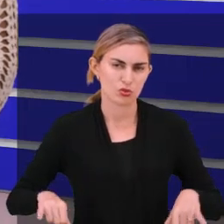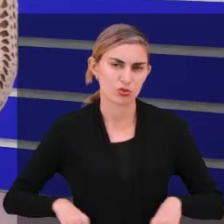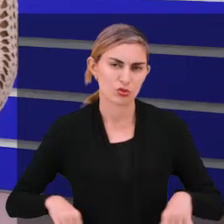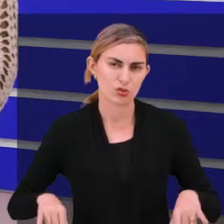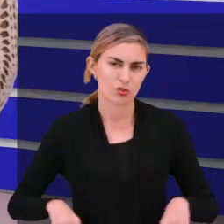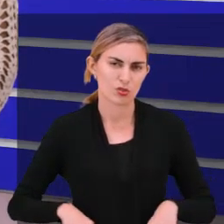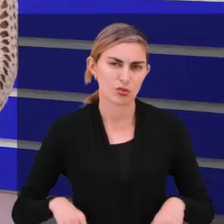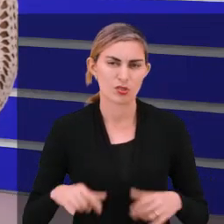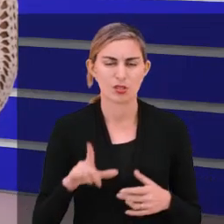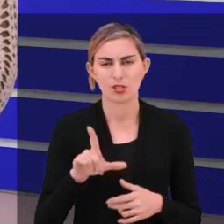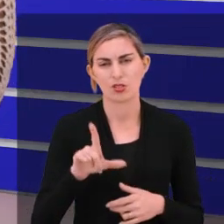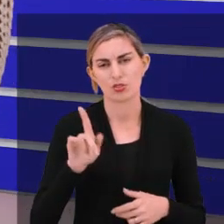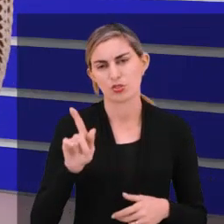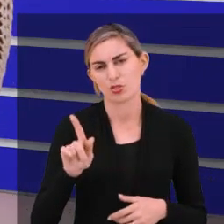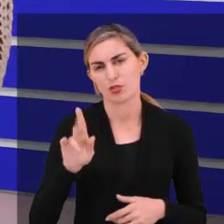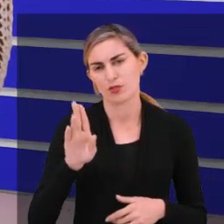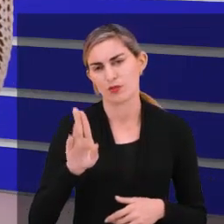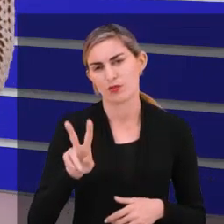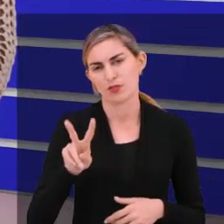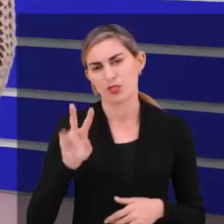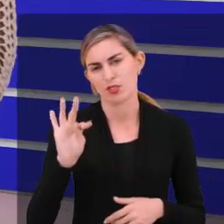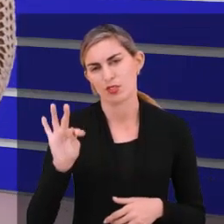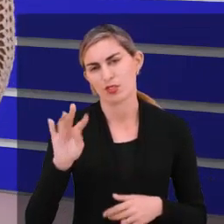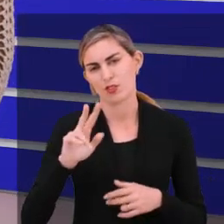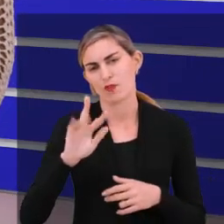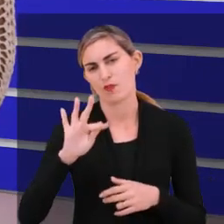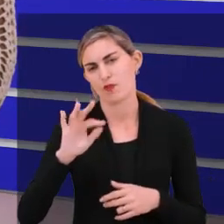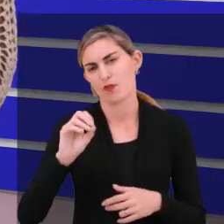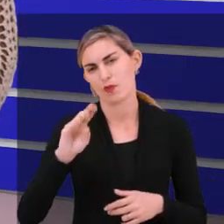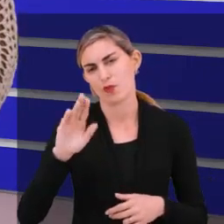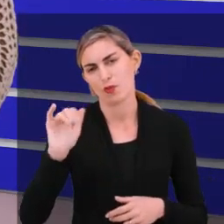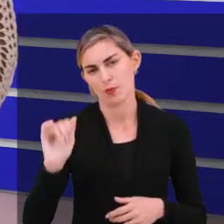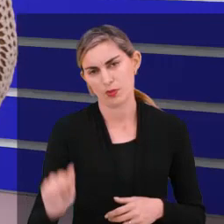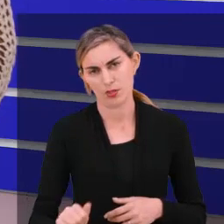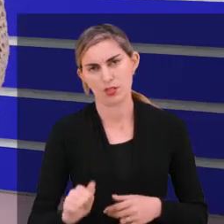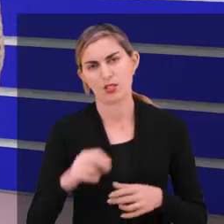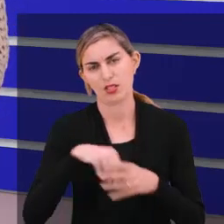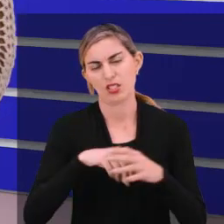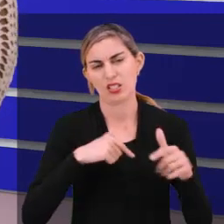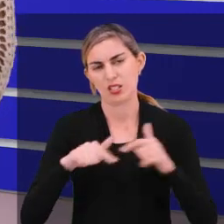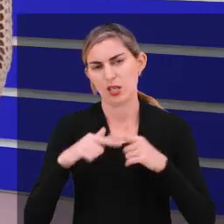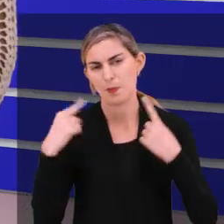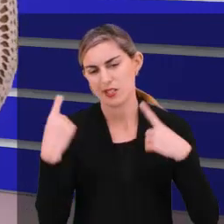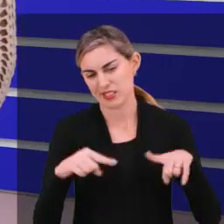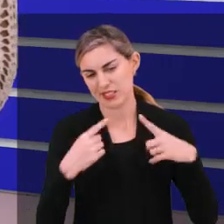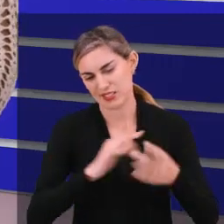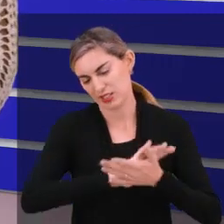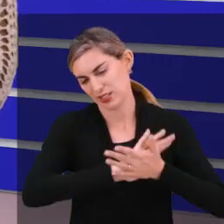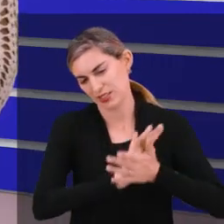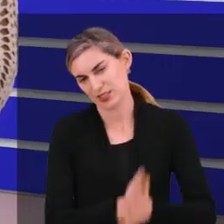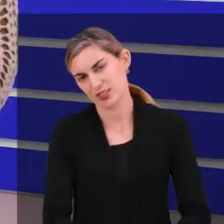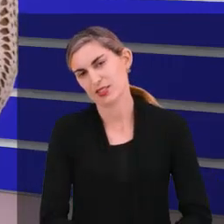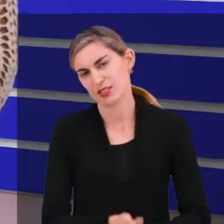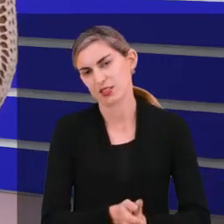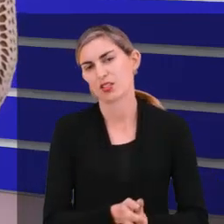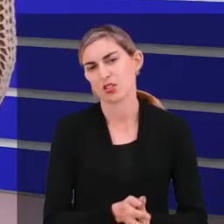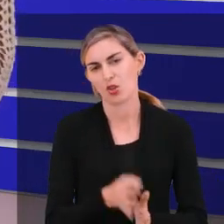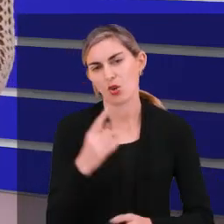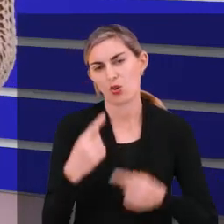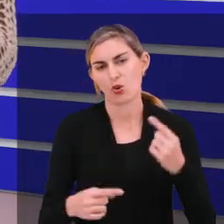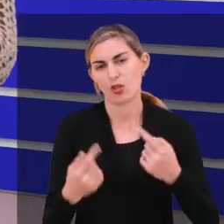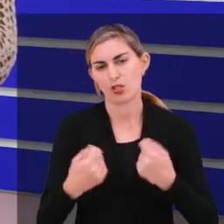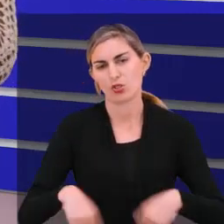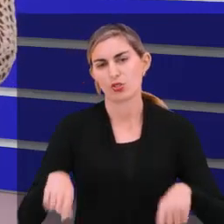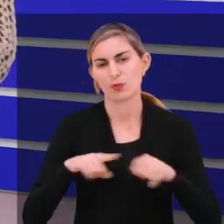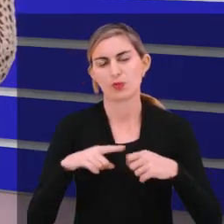sofrendo LGBTfobia dentro do processo de trabalho. E o conflito está tão instaurado, não é, que a